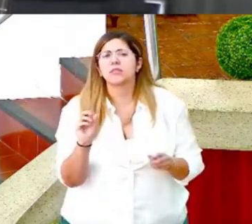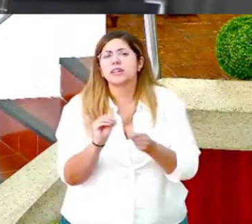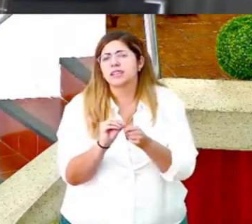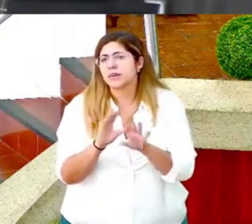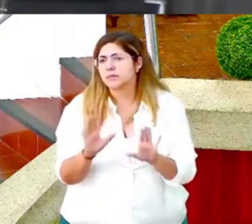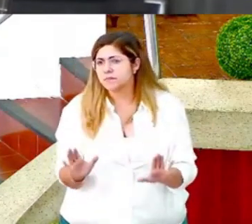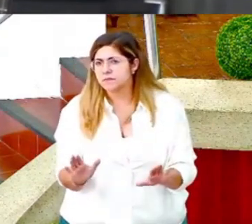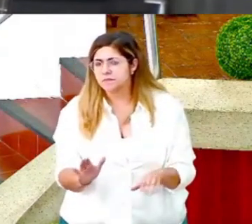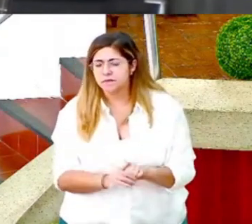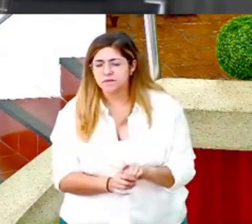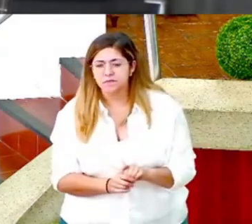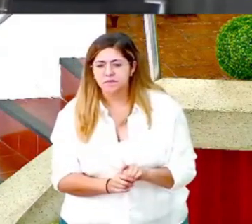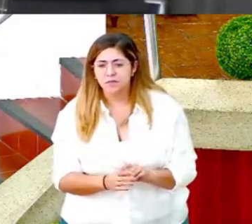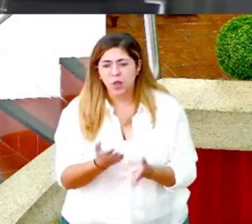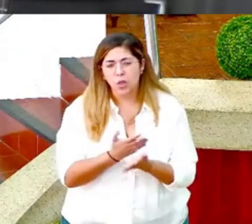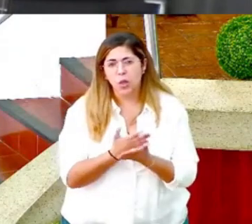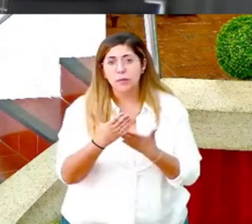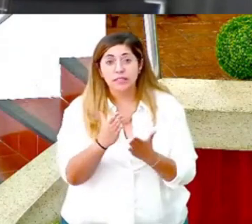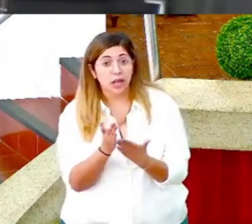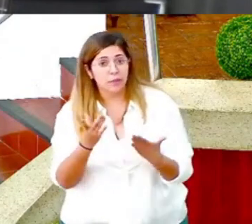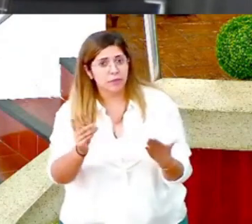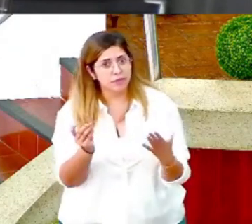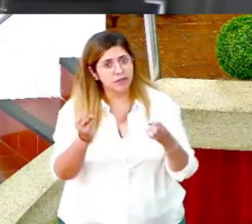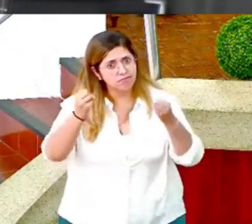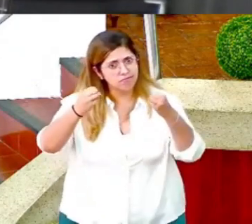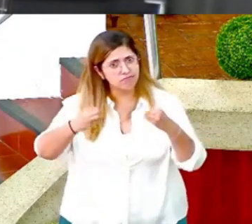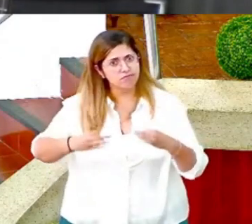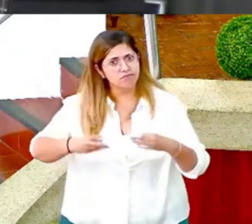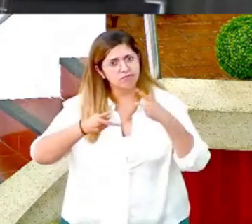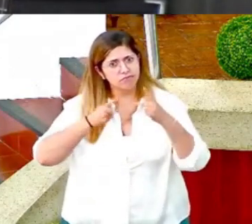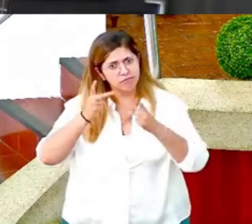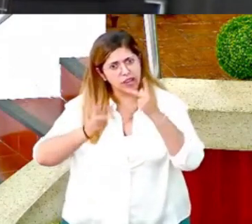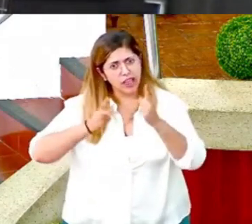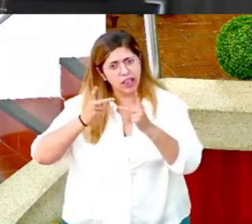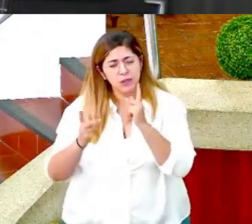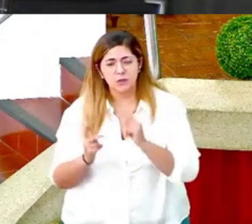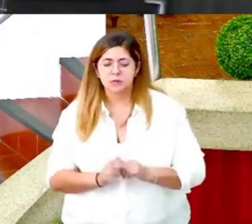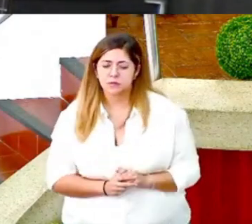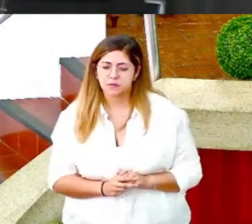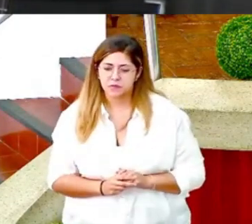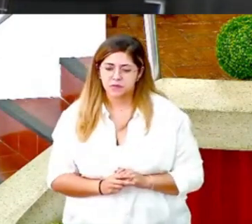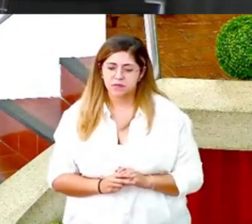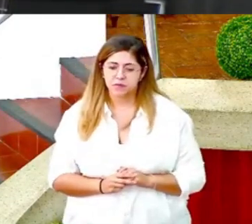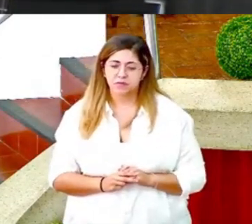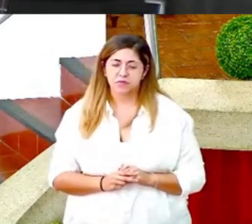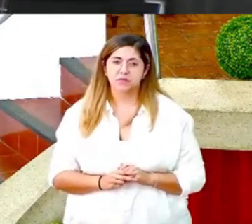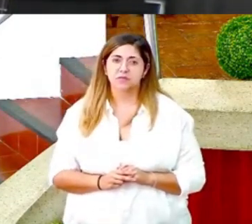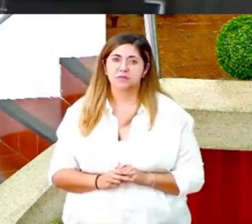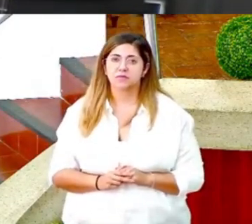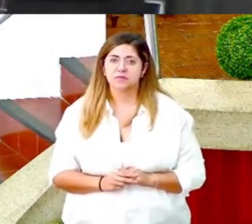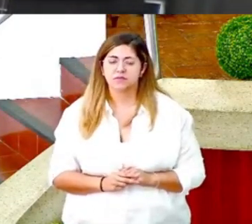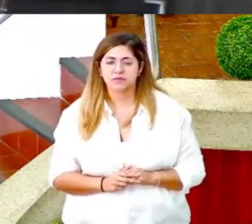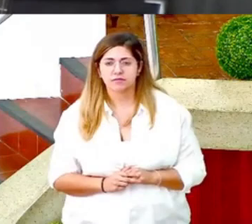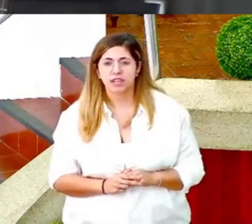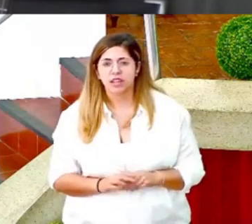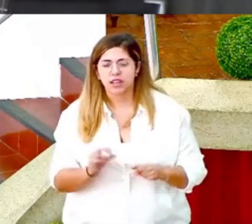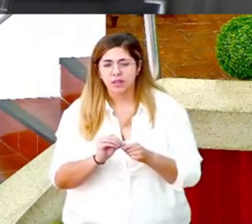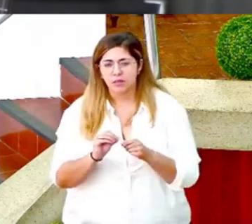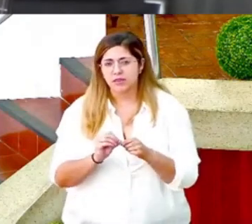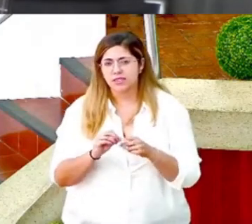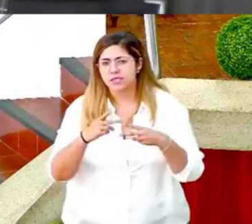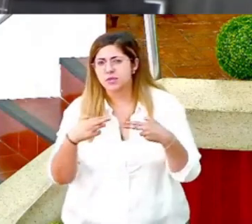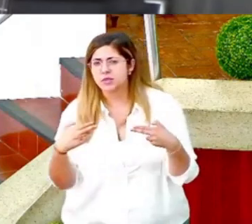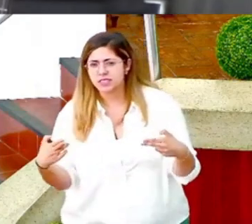Porque abrir uma palavra ou abrir a Bíblia e dizer alguma coisa que está aqui, usar de alguma homilética, alguma hermenêutica